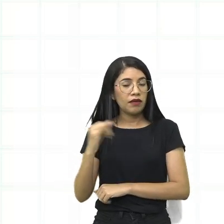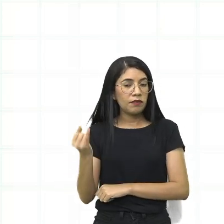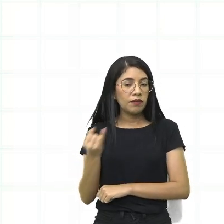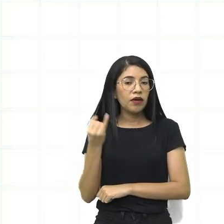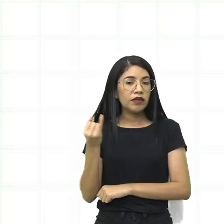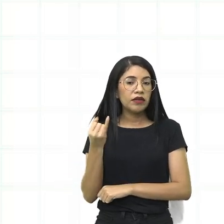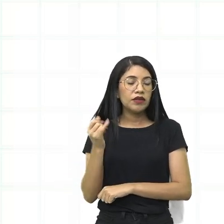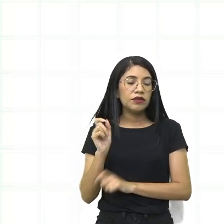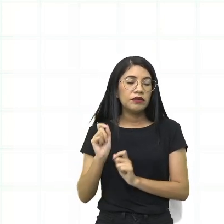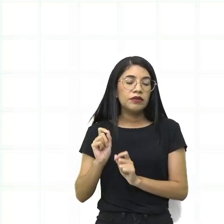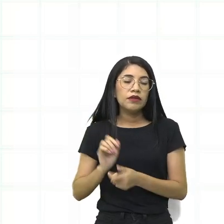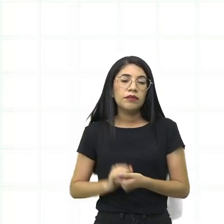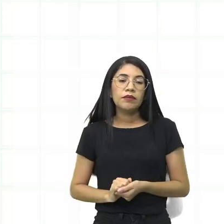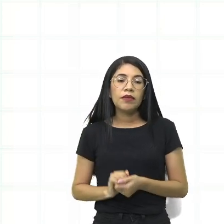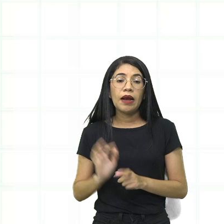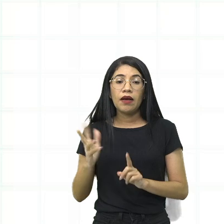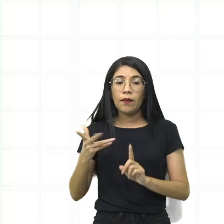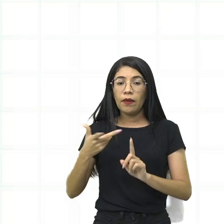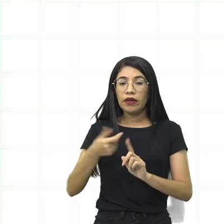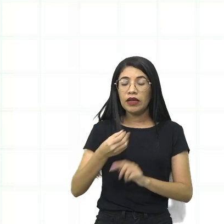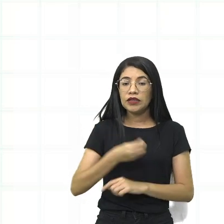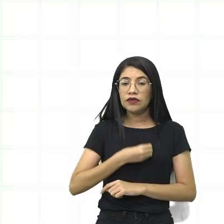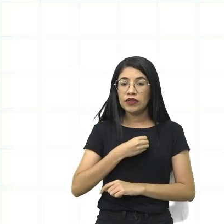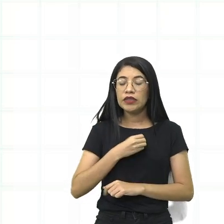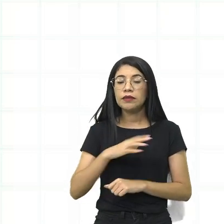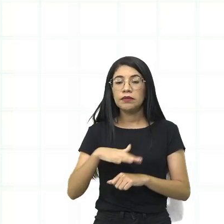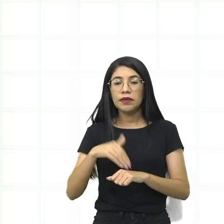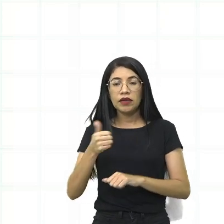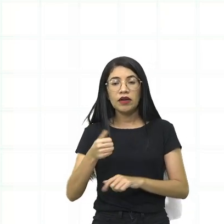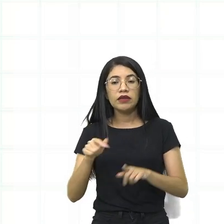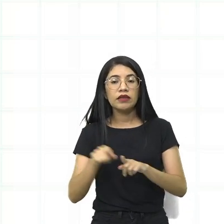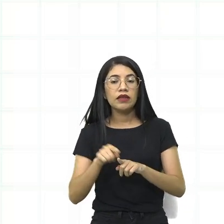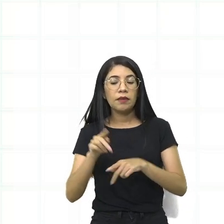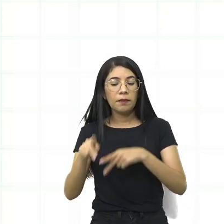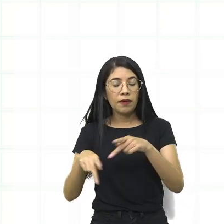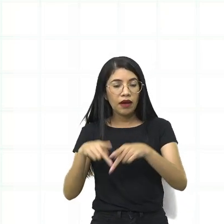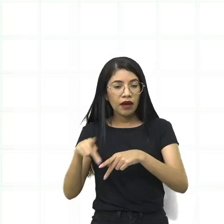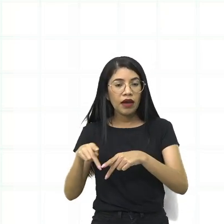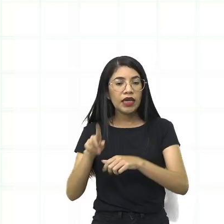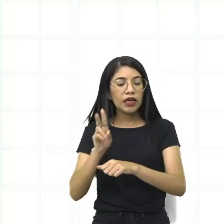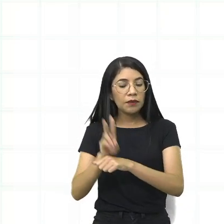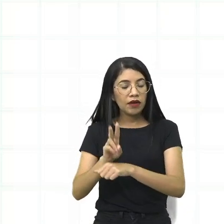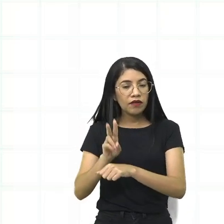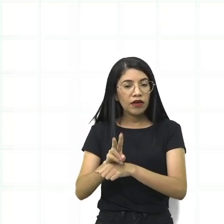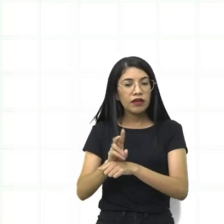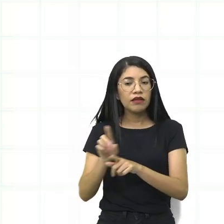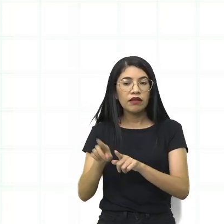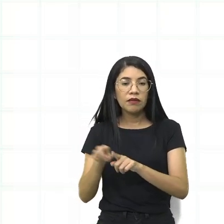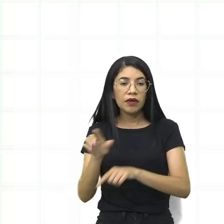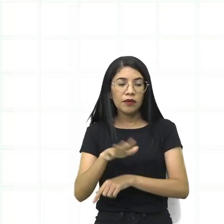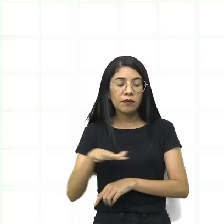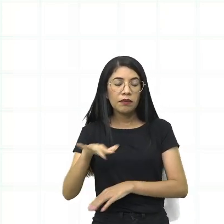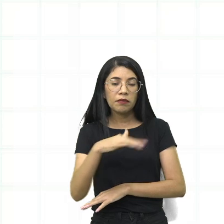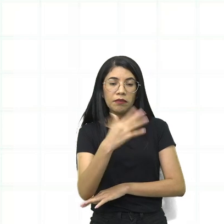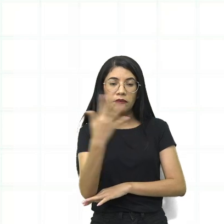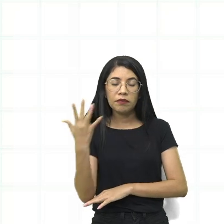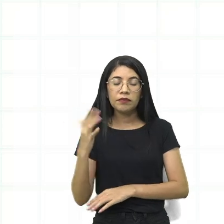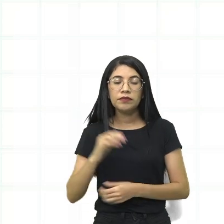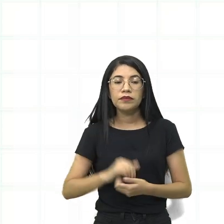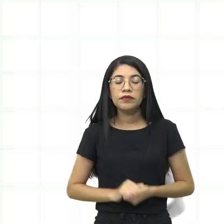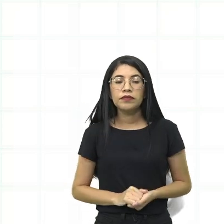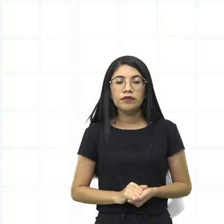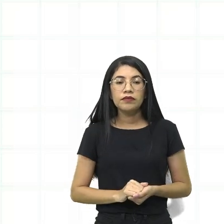né? Para melhorar, então, a qualidade de vida das populações e ter a preservação ambiental que está relacionada aí com o desmatamento